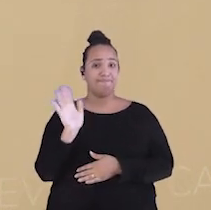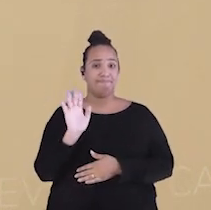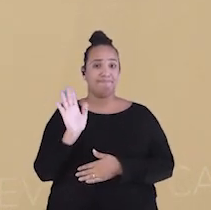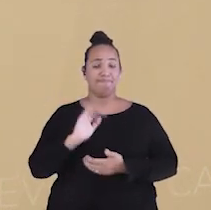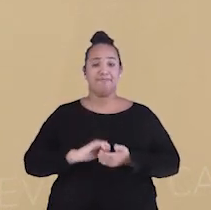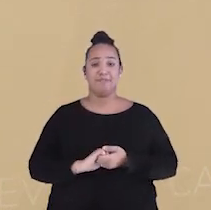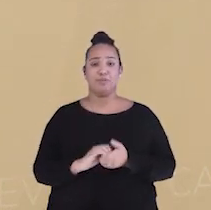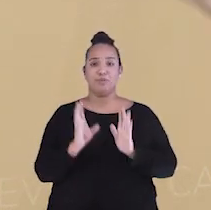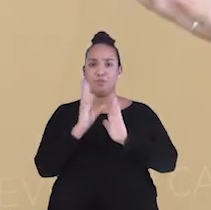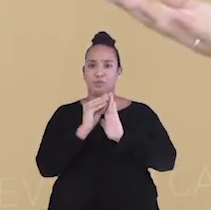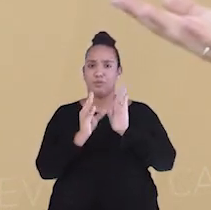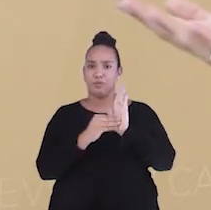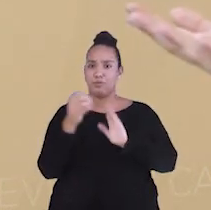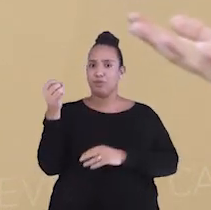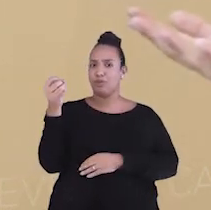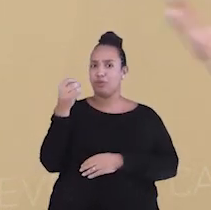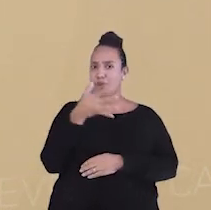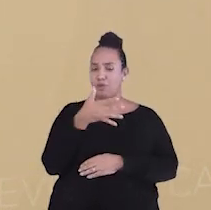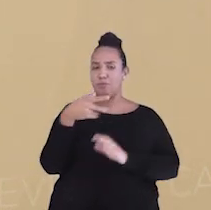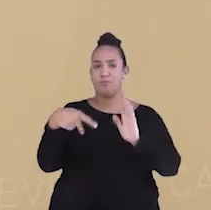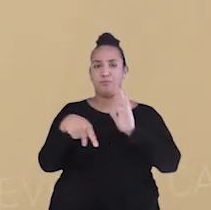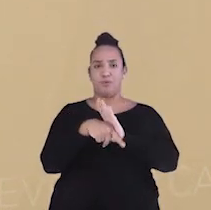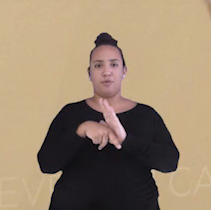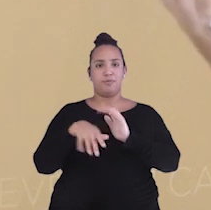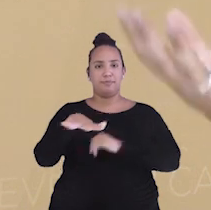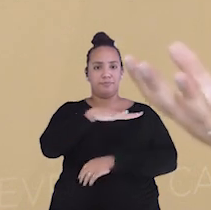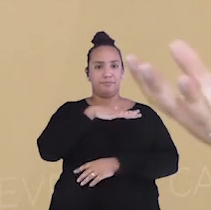aula de Geografia com novos conteúdos sobre o